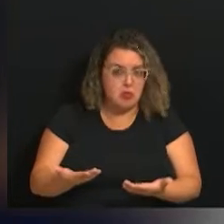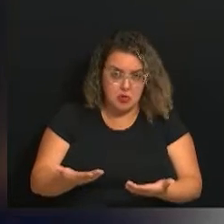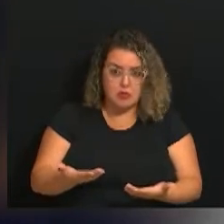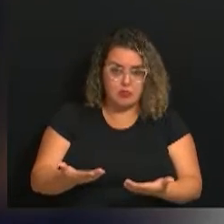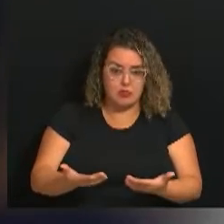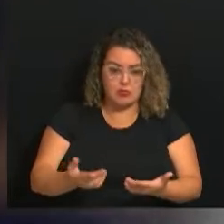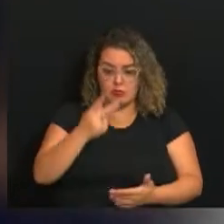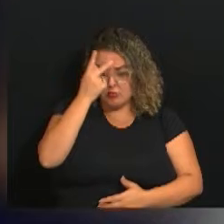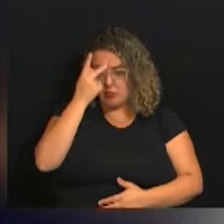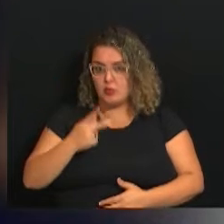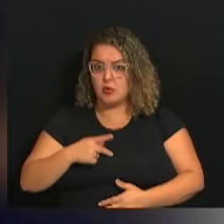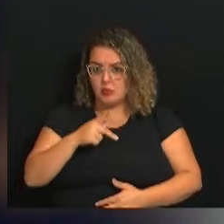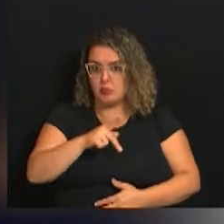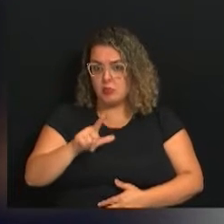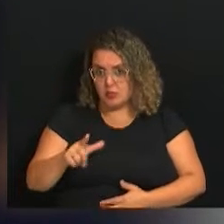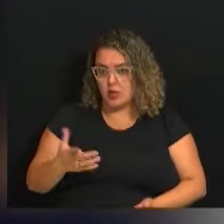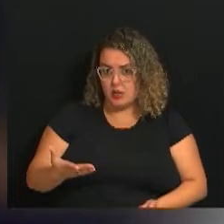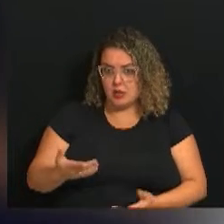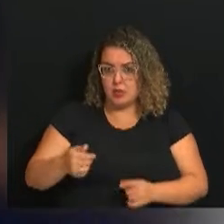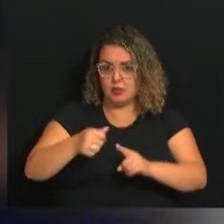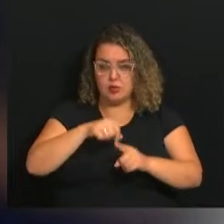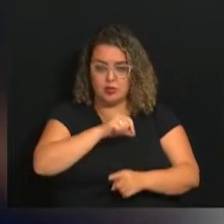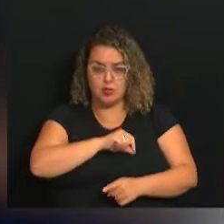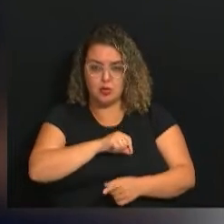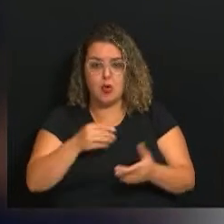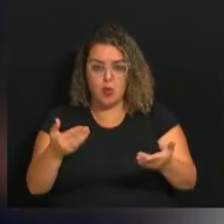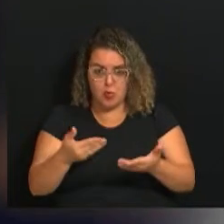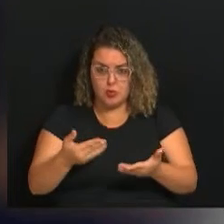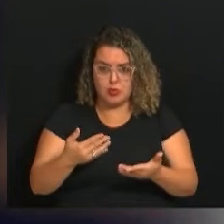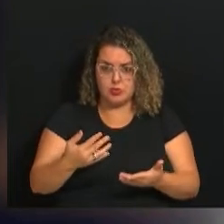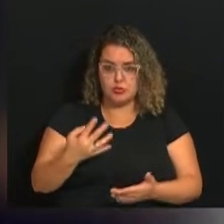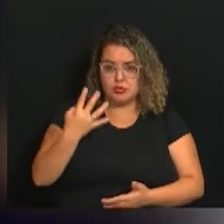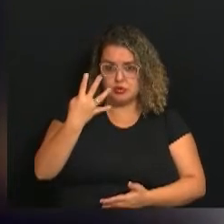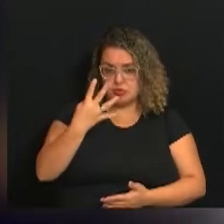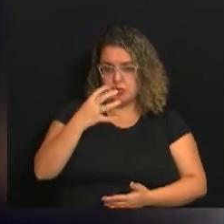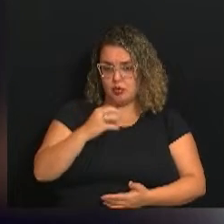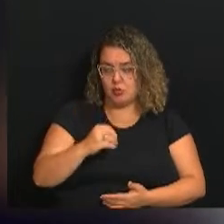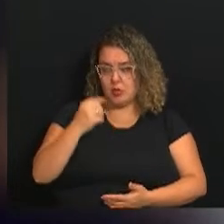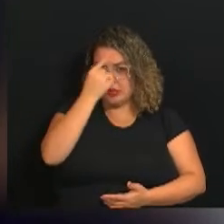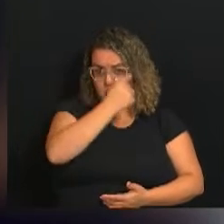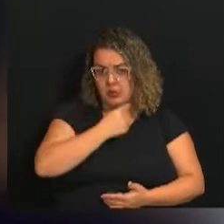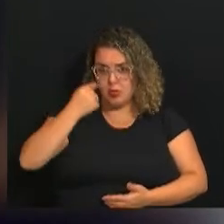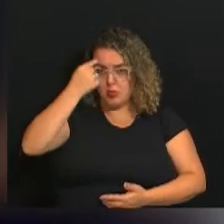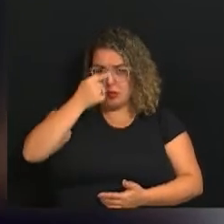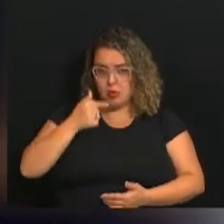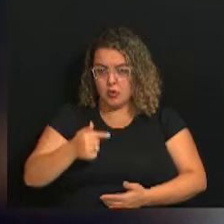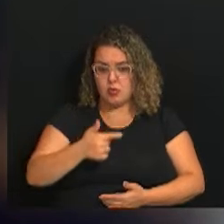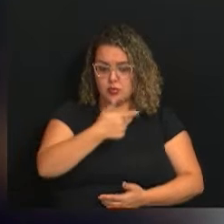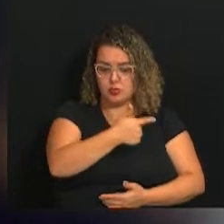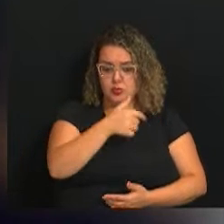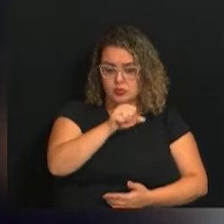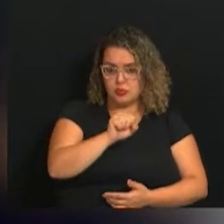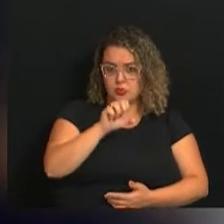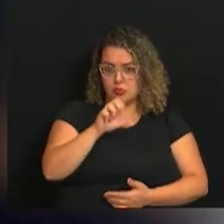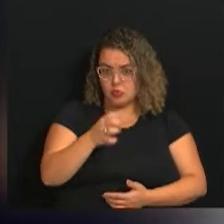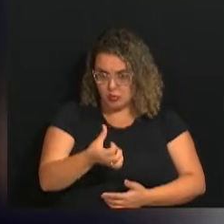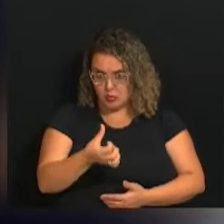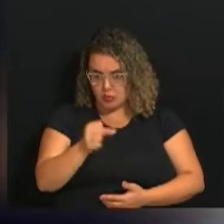E o autor da moção disse que ouviu representantes da categoria antes de apresentar o documento.